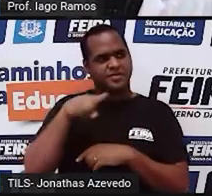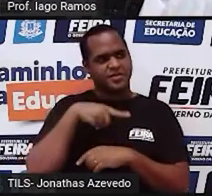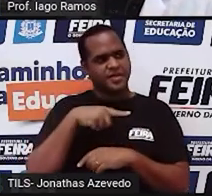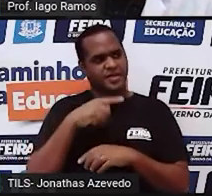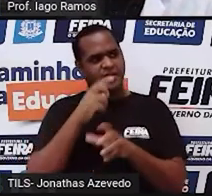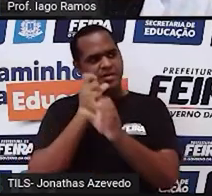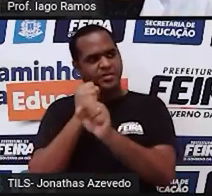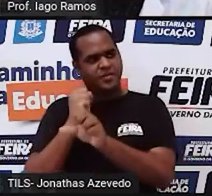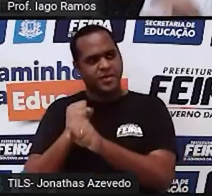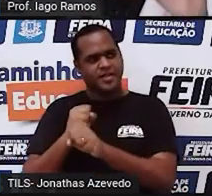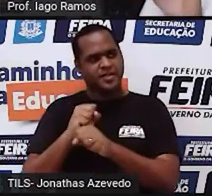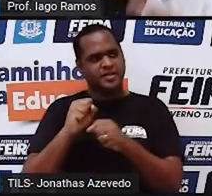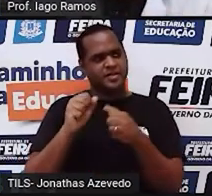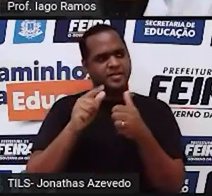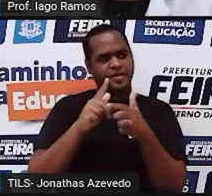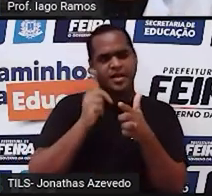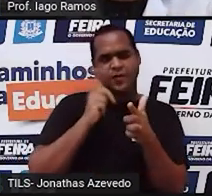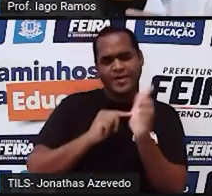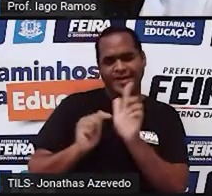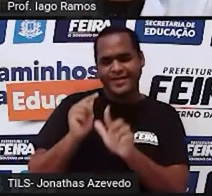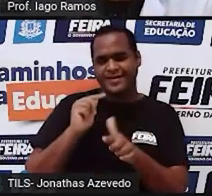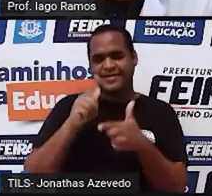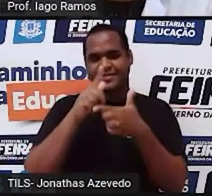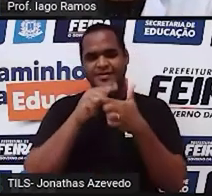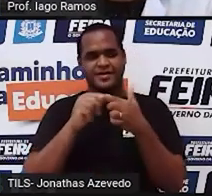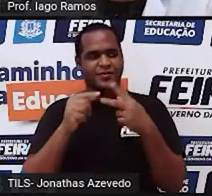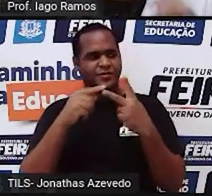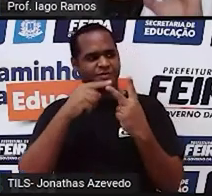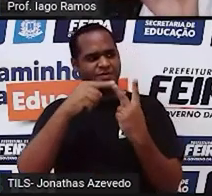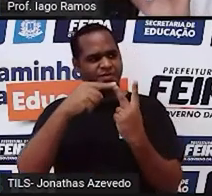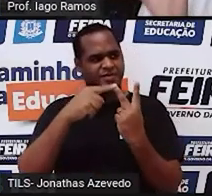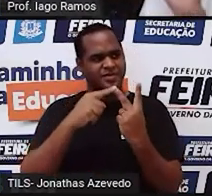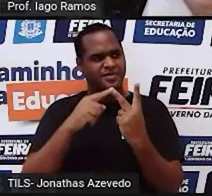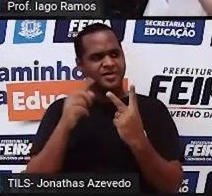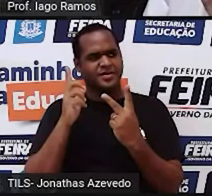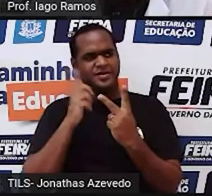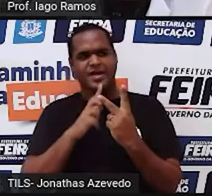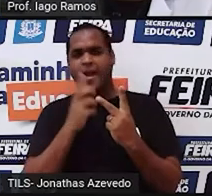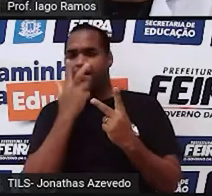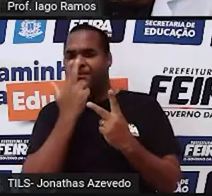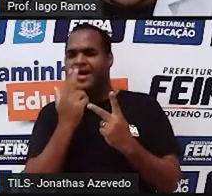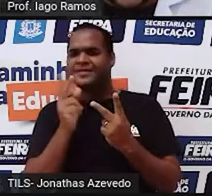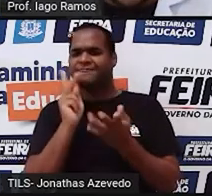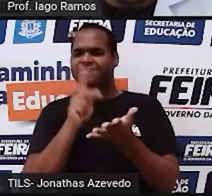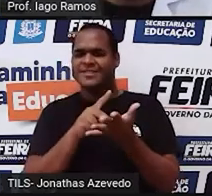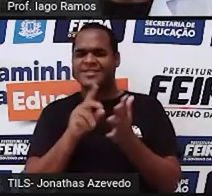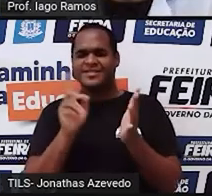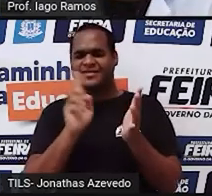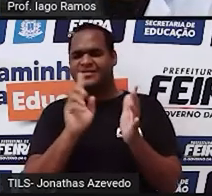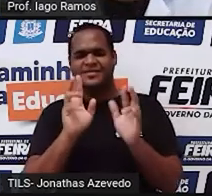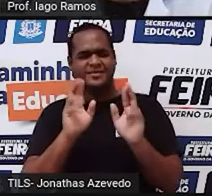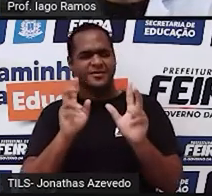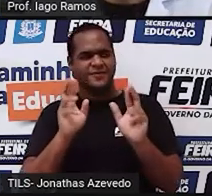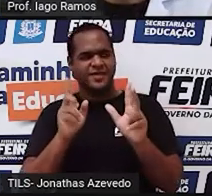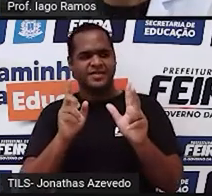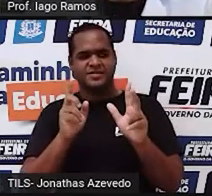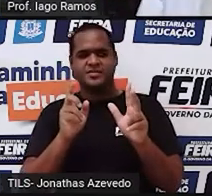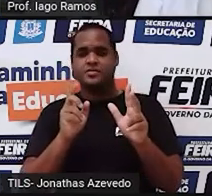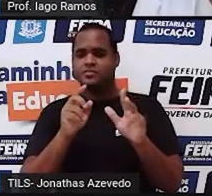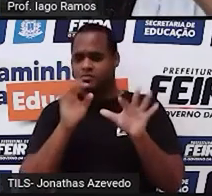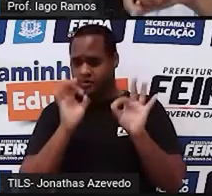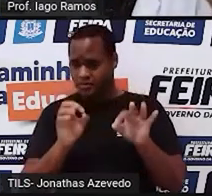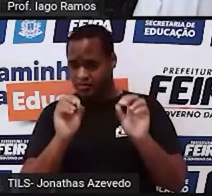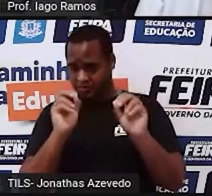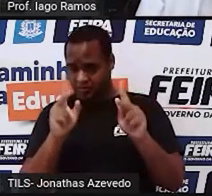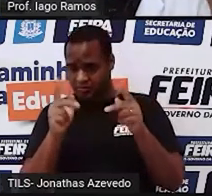vai calcular raízes e essas raízes a gente costuma dizer que são um exatas Tá certo